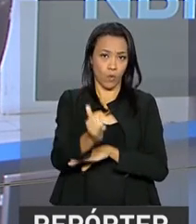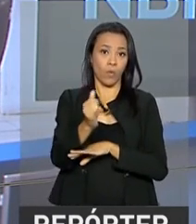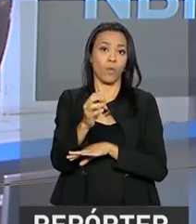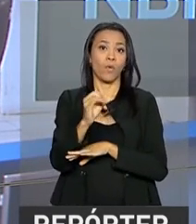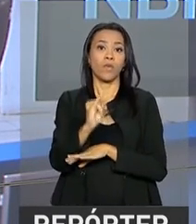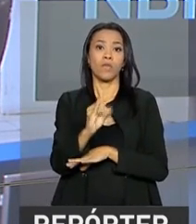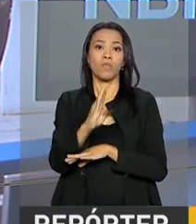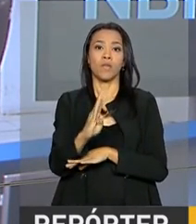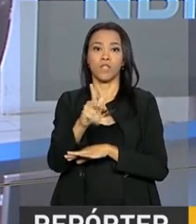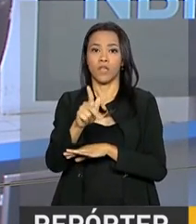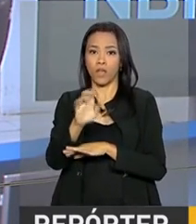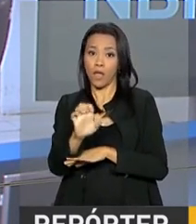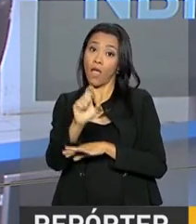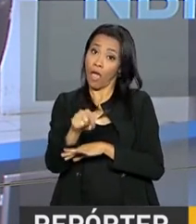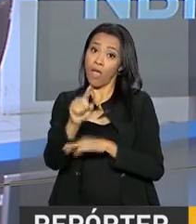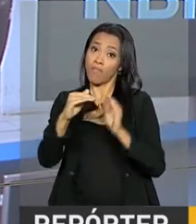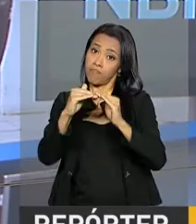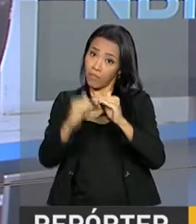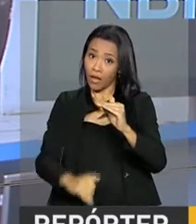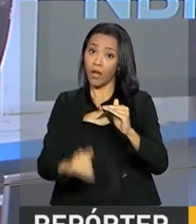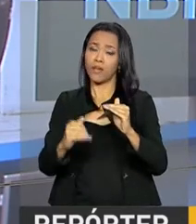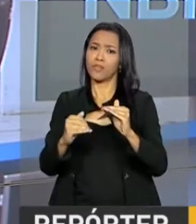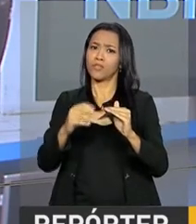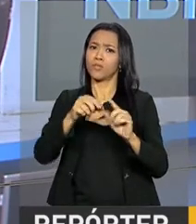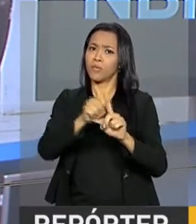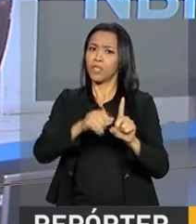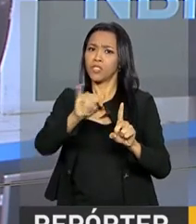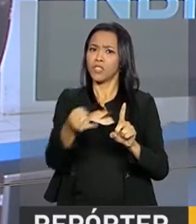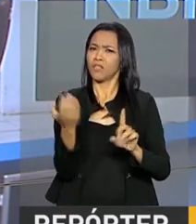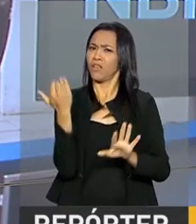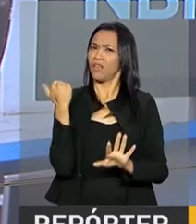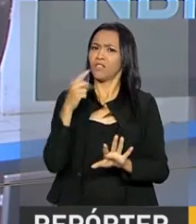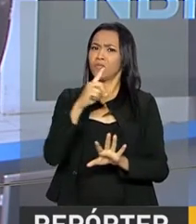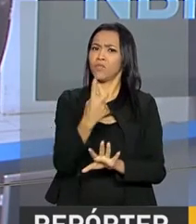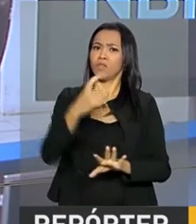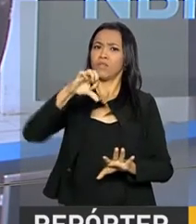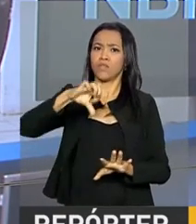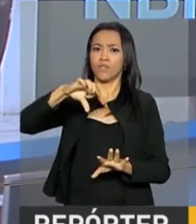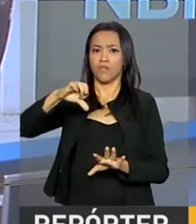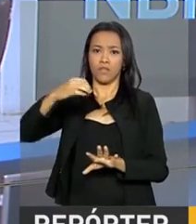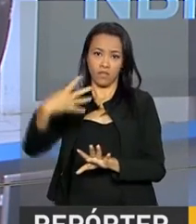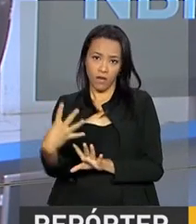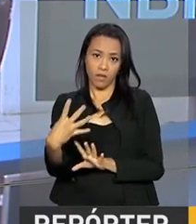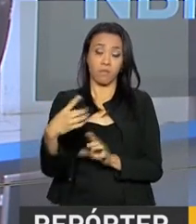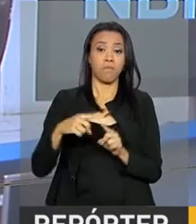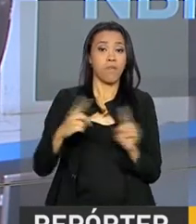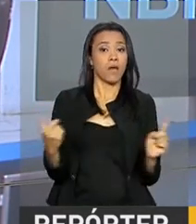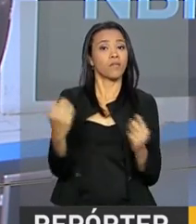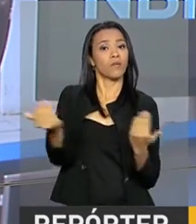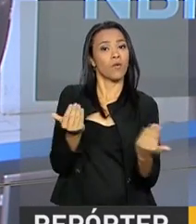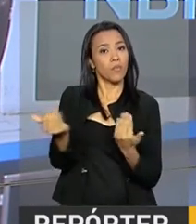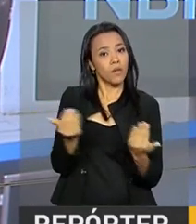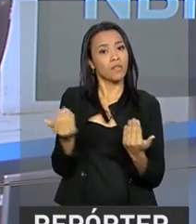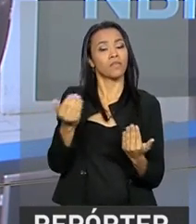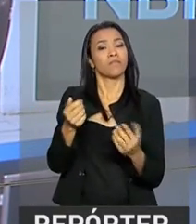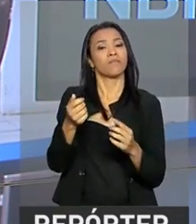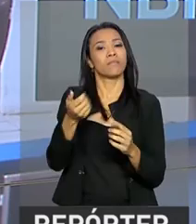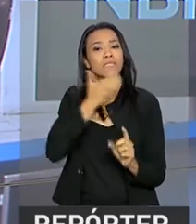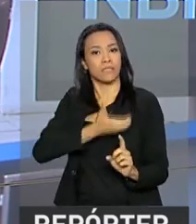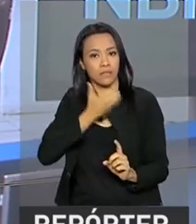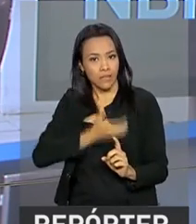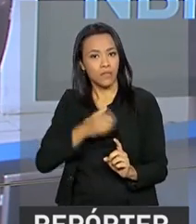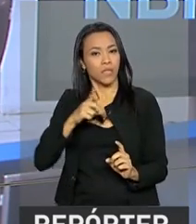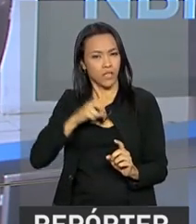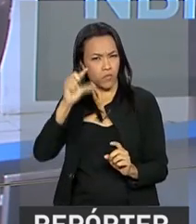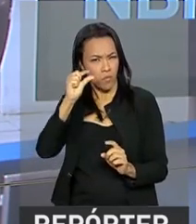mais baixa para meses de janeiro desde 1994, mas em comparação a dezembro, houve